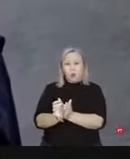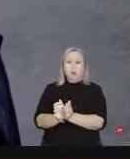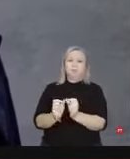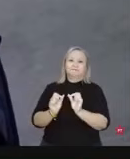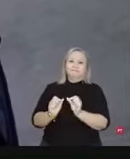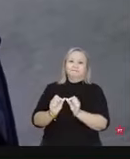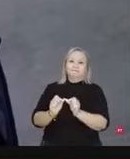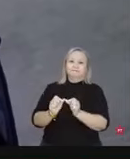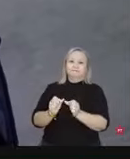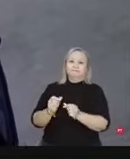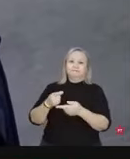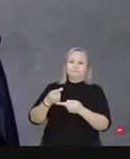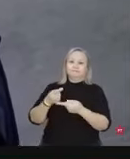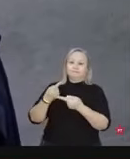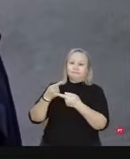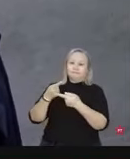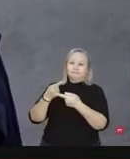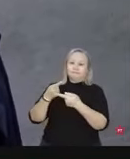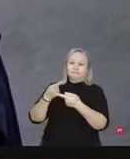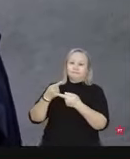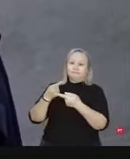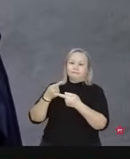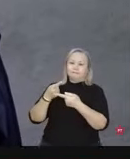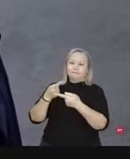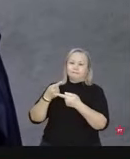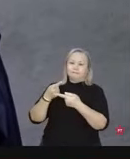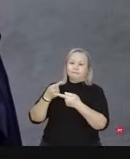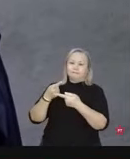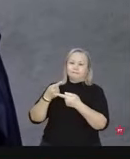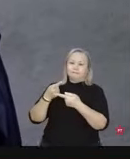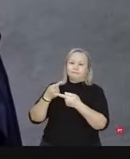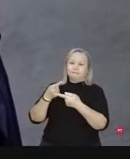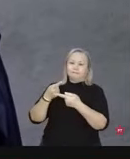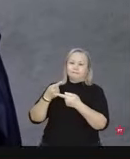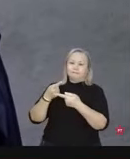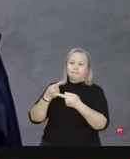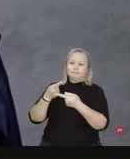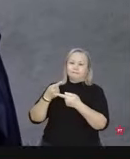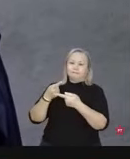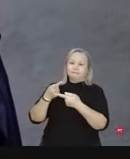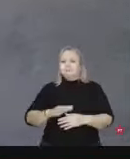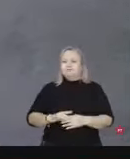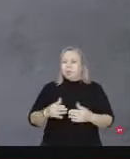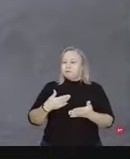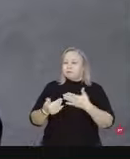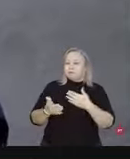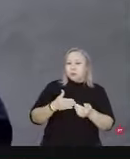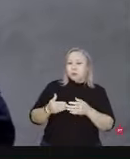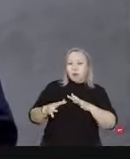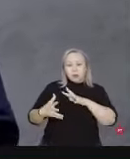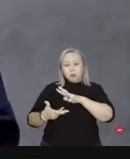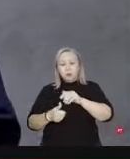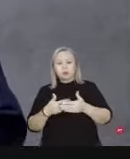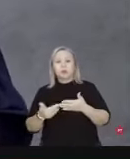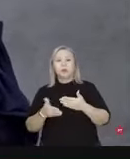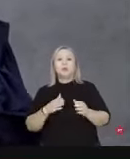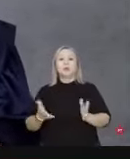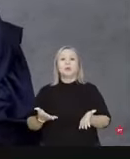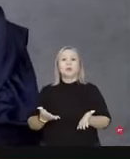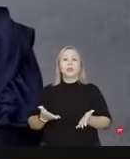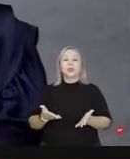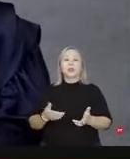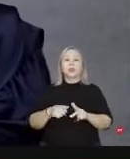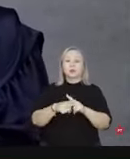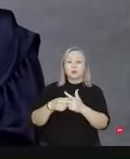e antidemocráticos. Não importa no mundo qual seja o mecanismo do sistema eleitoral,